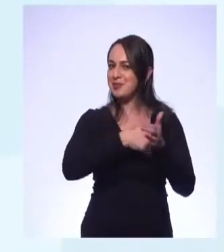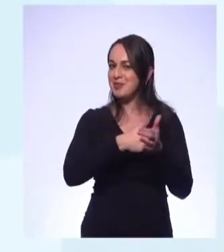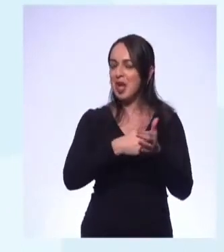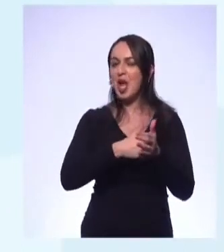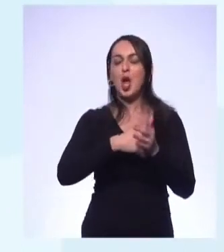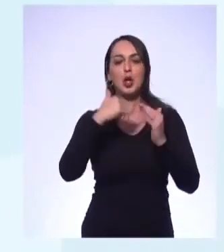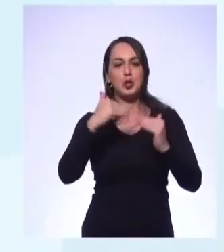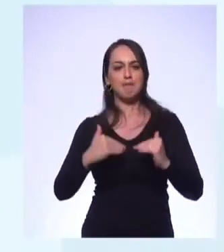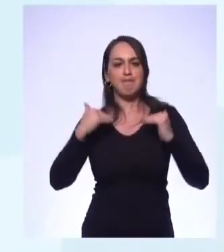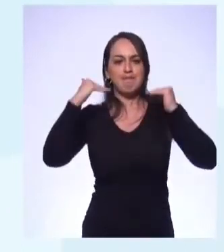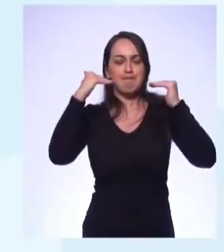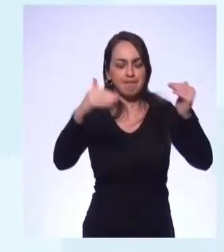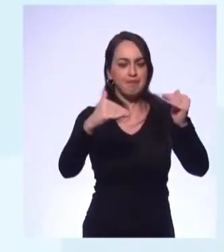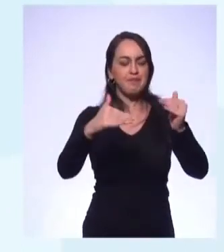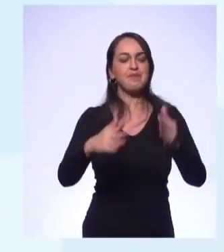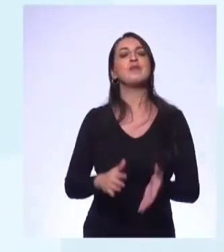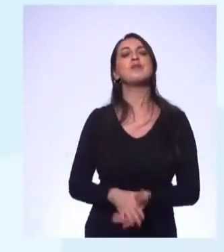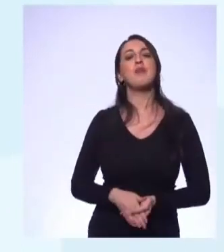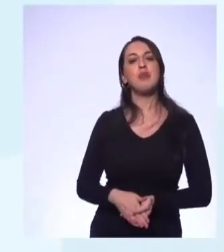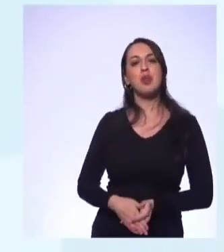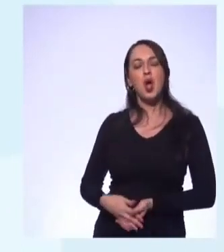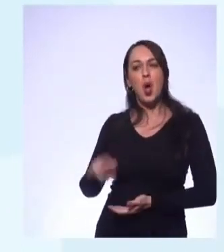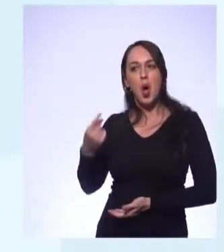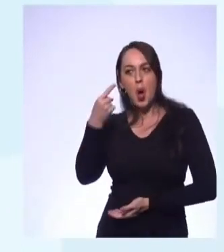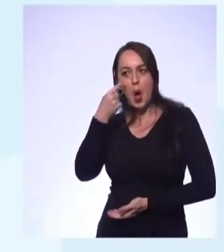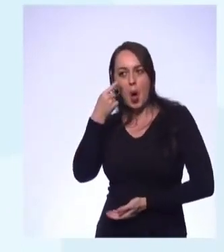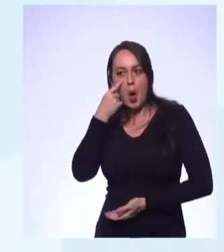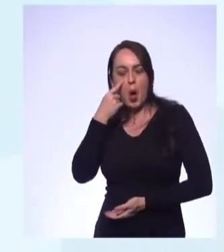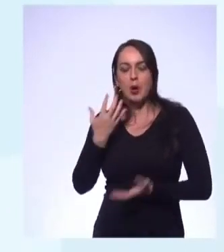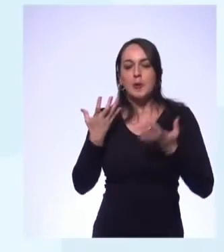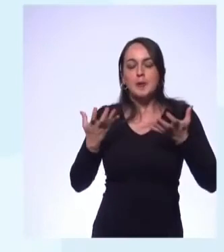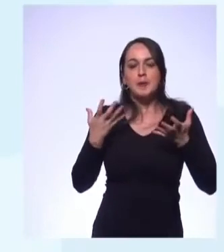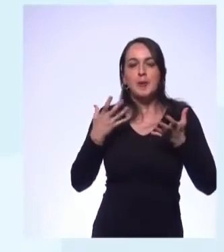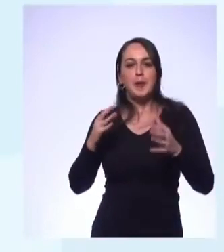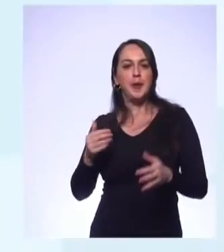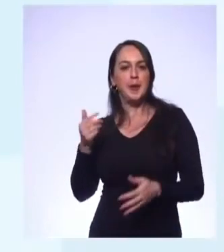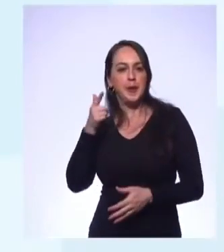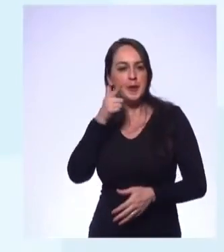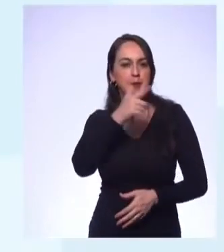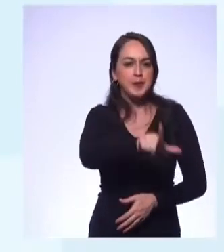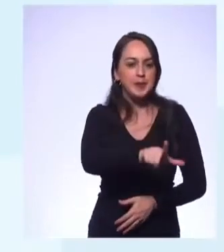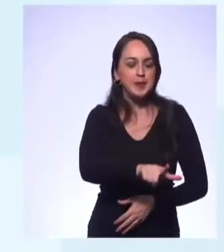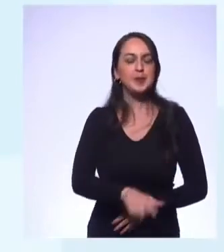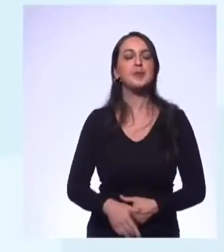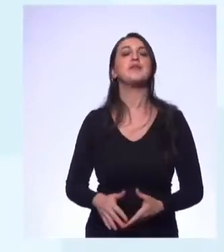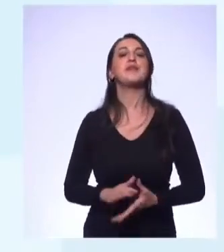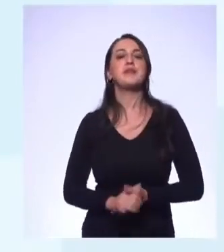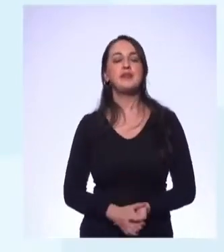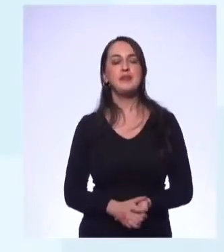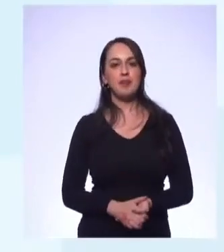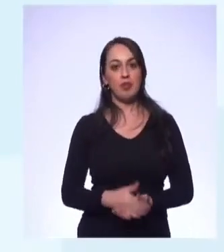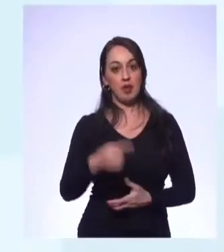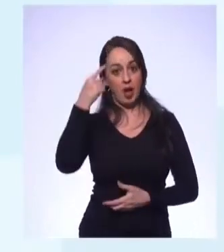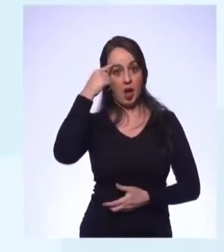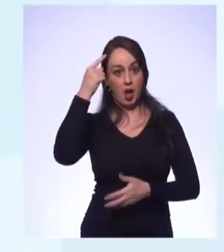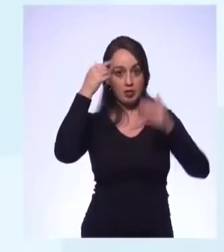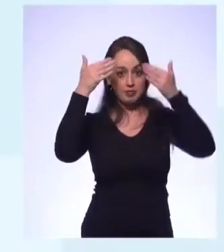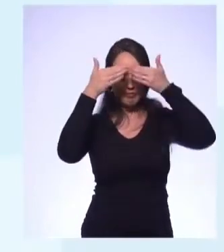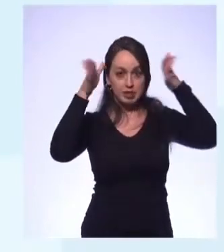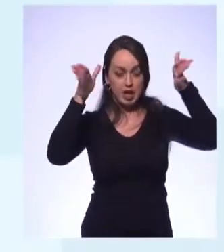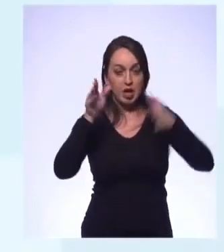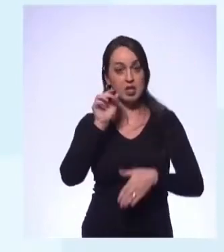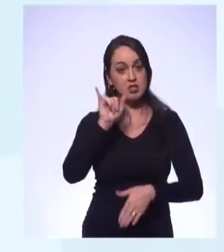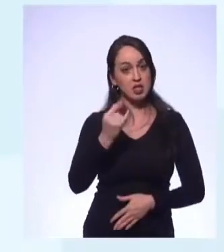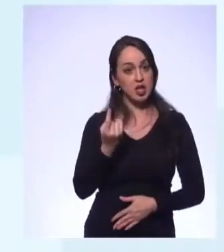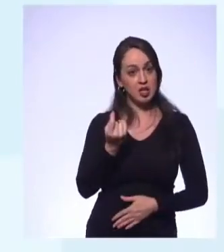Almejar o sucesso é a luta na certa, são dentes cerrados e mente aberta. Se tem grana curta,